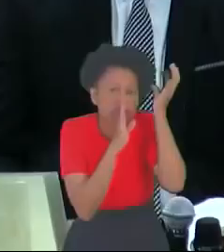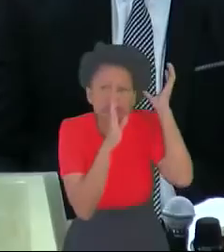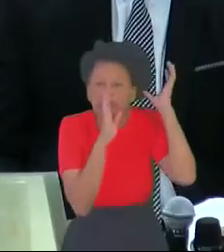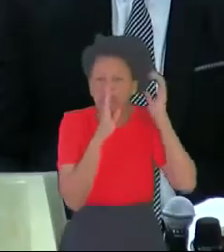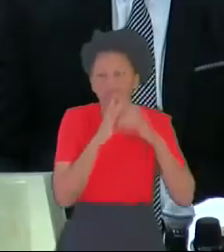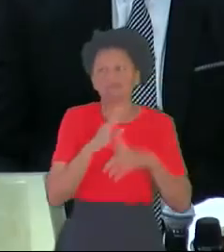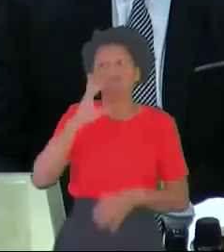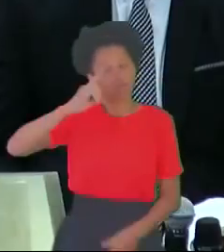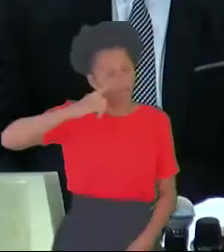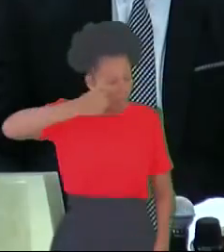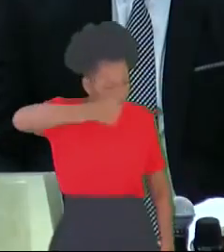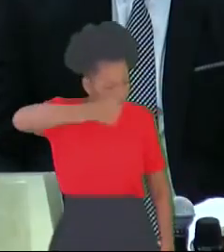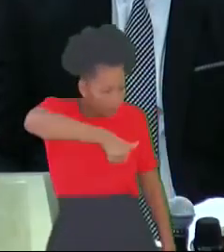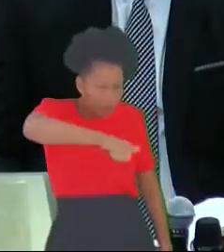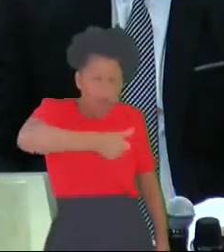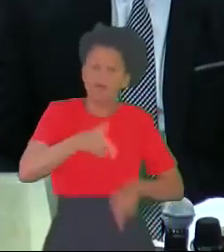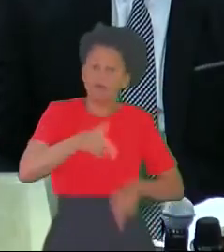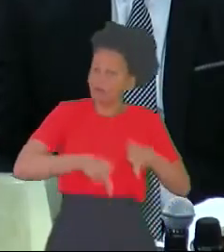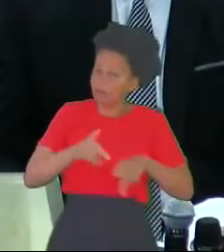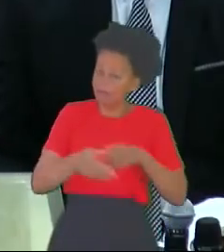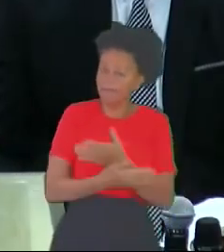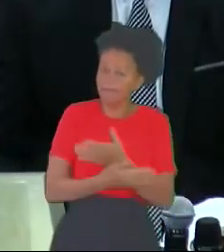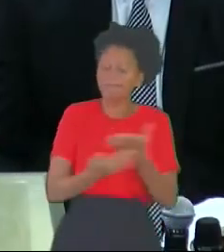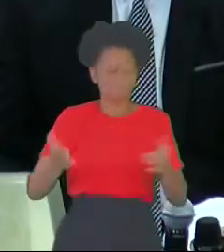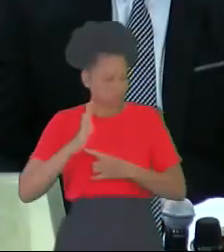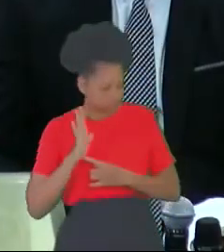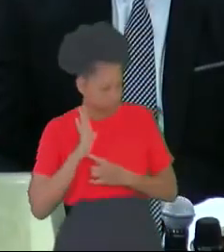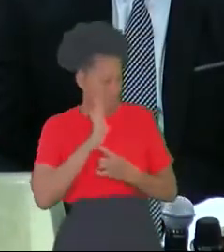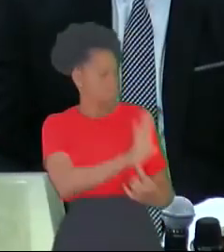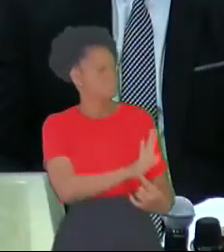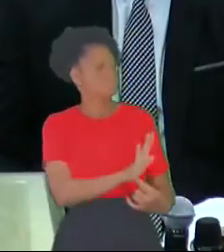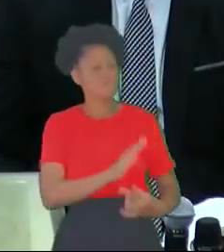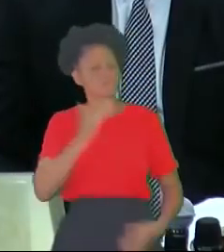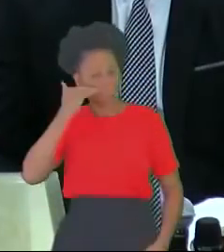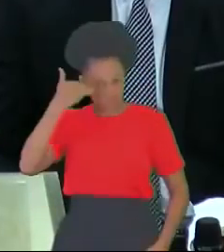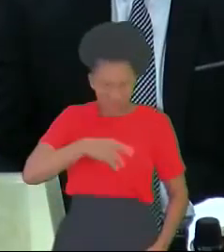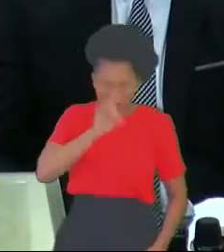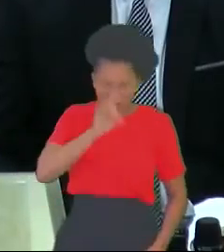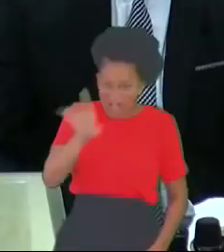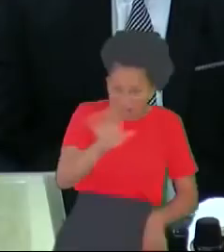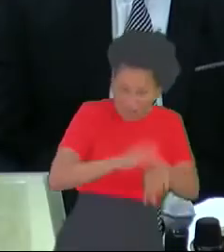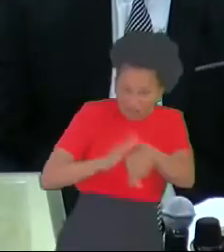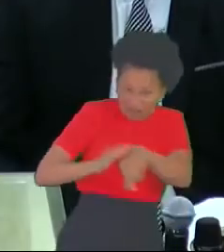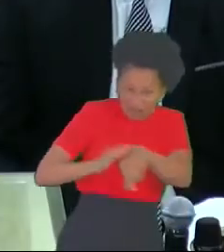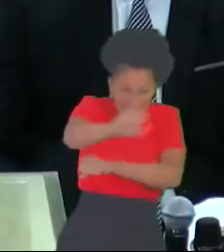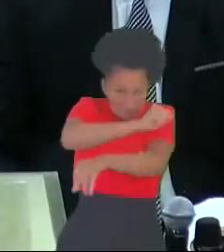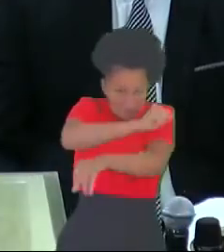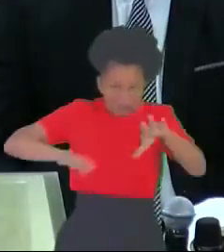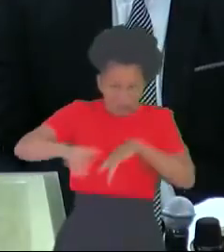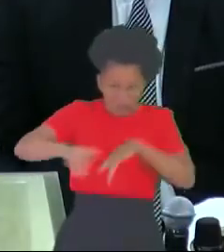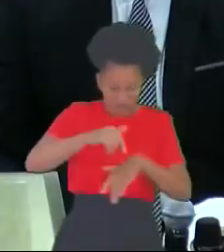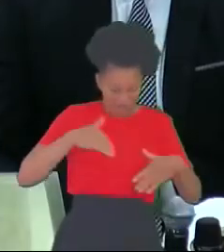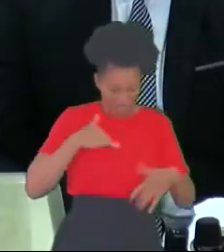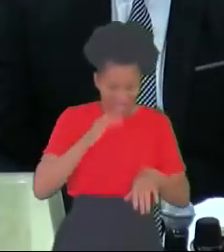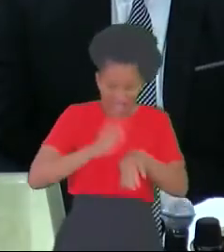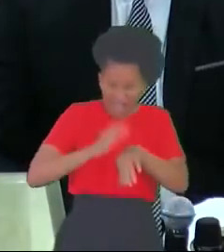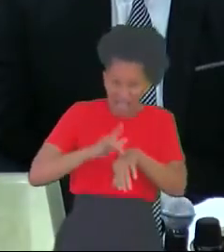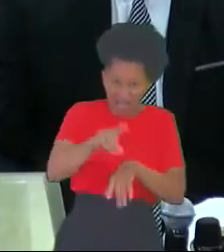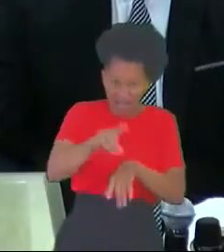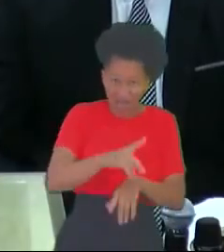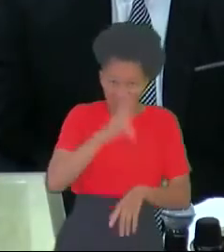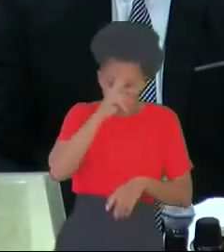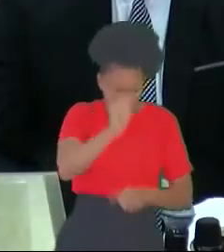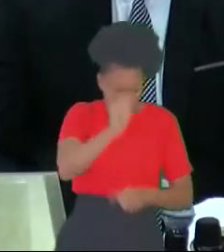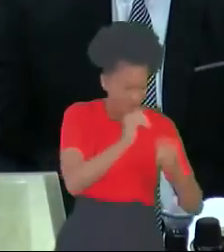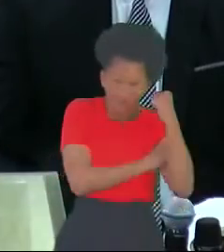povo. Para provar que não somos nós. Para provar que não é nossa força. Para provar que